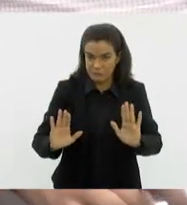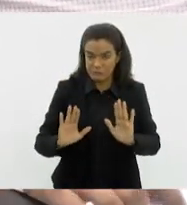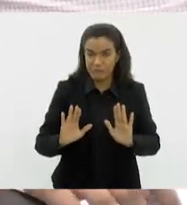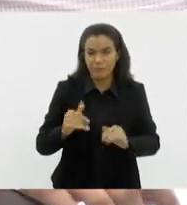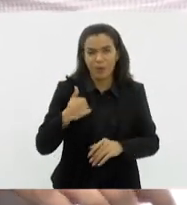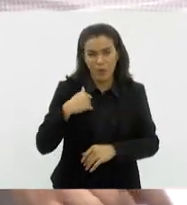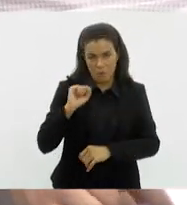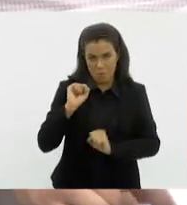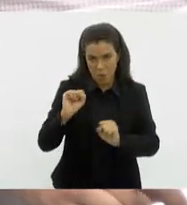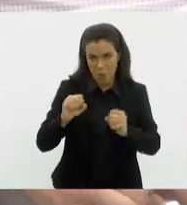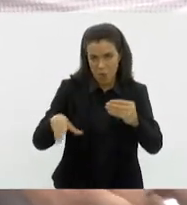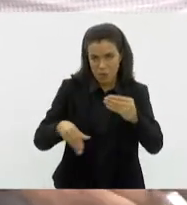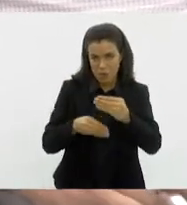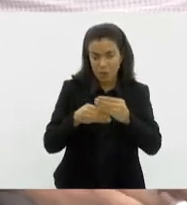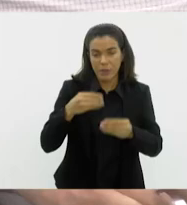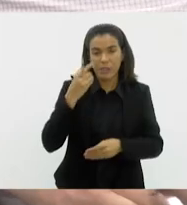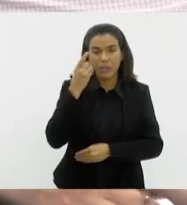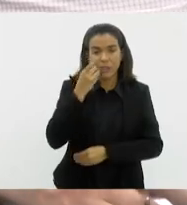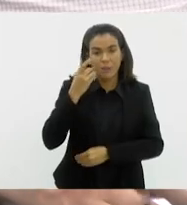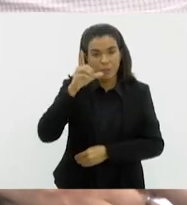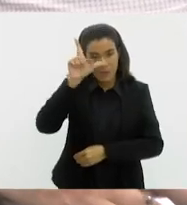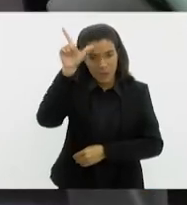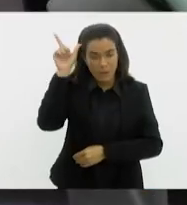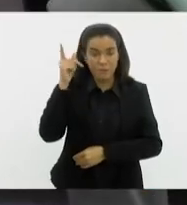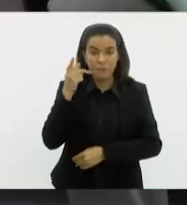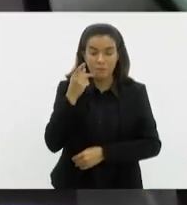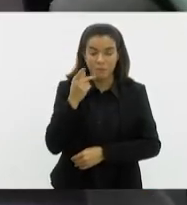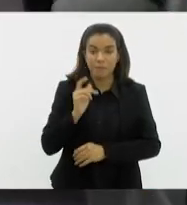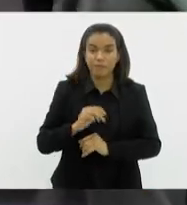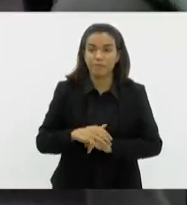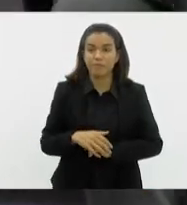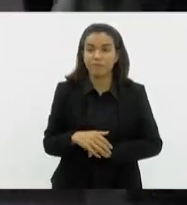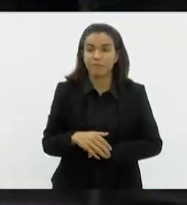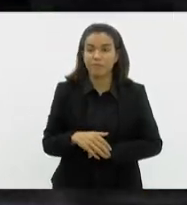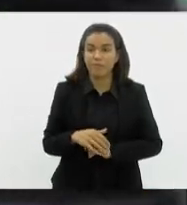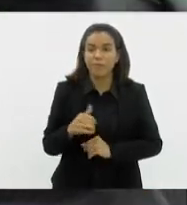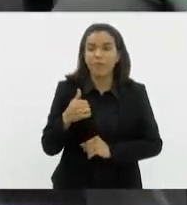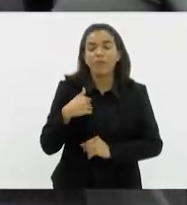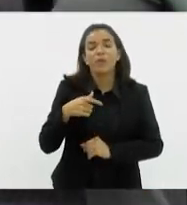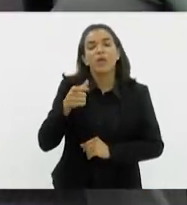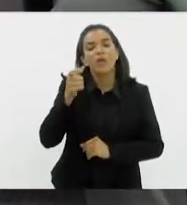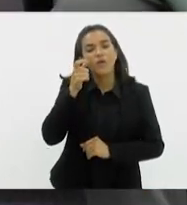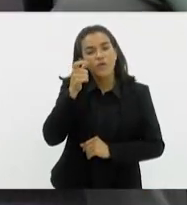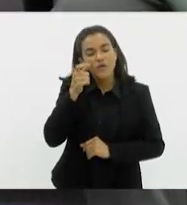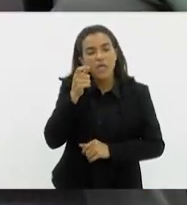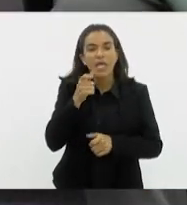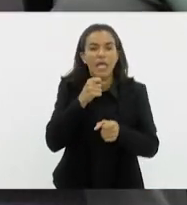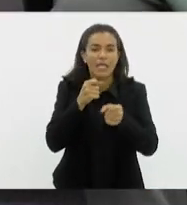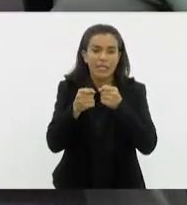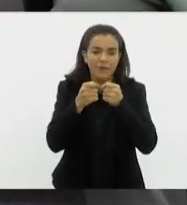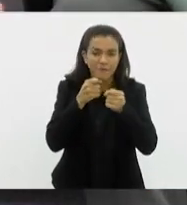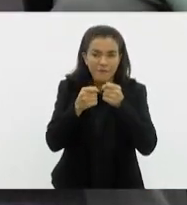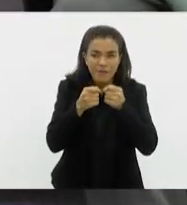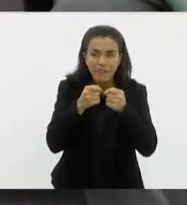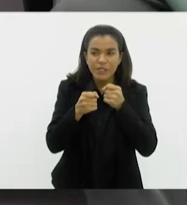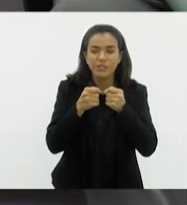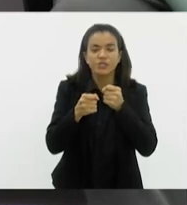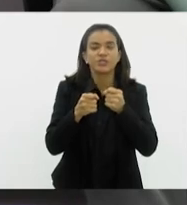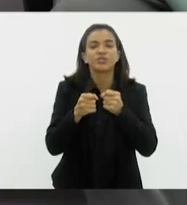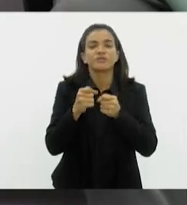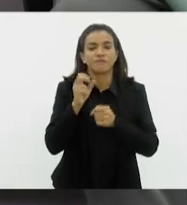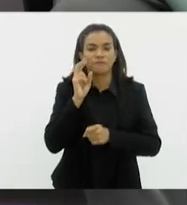dá uma parte, deputado. Com certeza, sempre. Deputado Carlos Mink, eu assisti a sua entrevista na televisão, assisti a sua